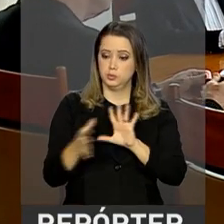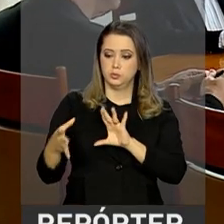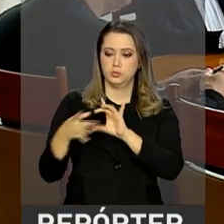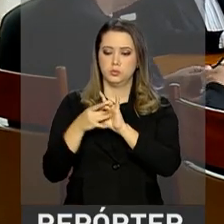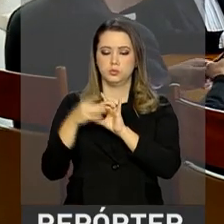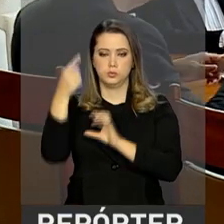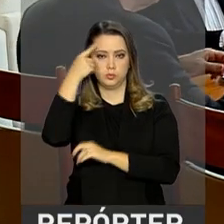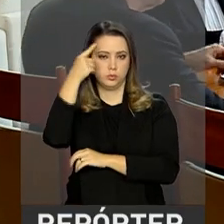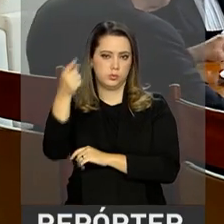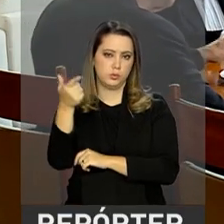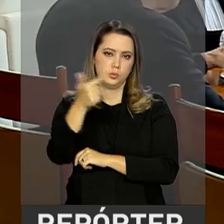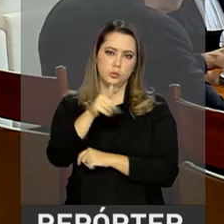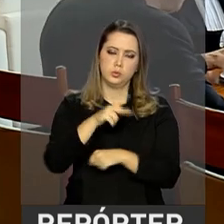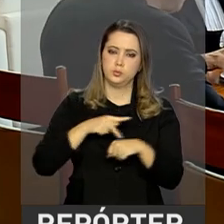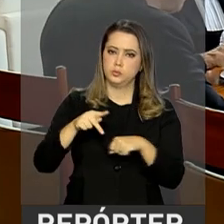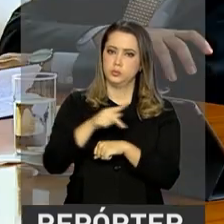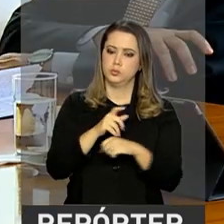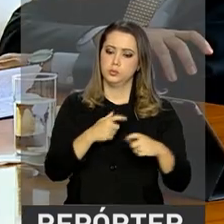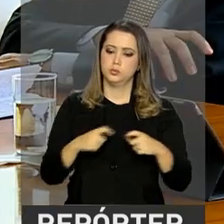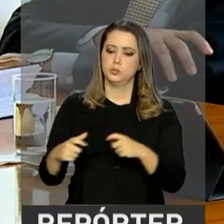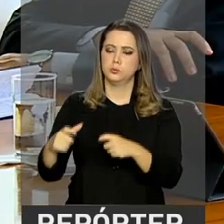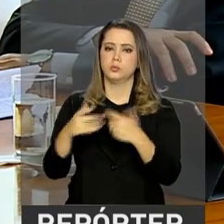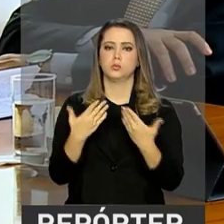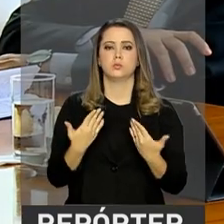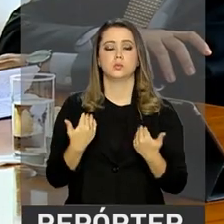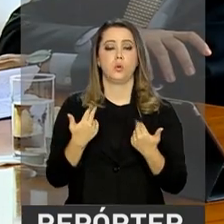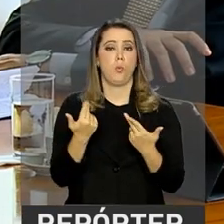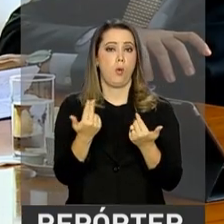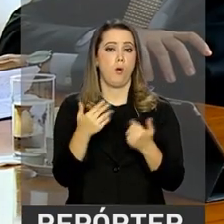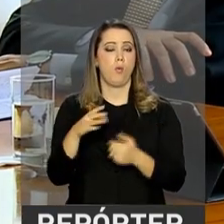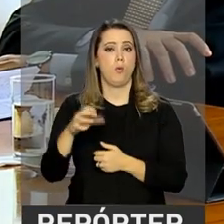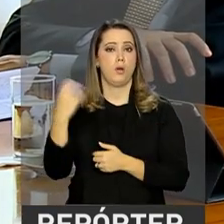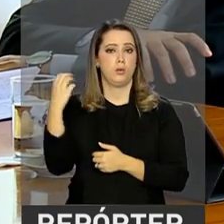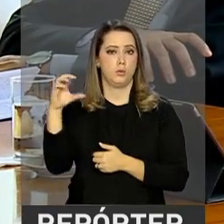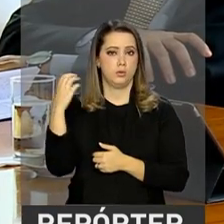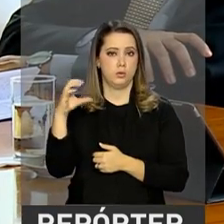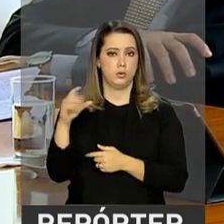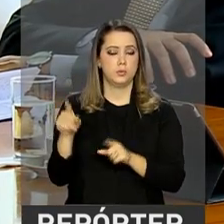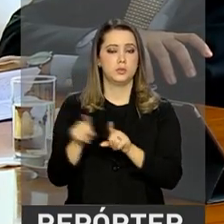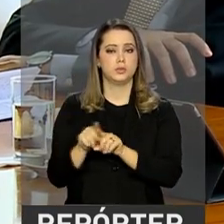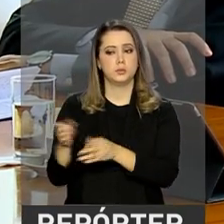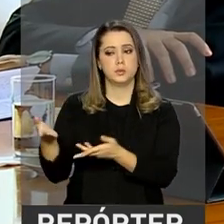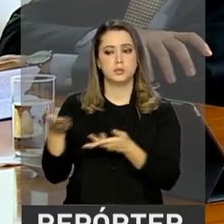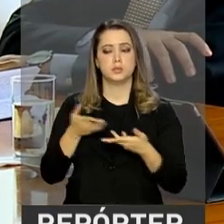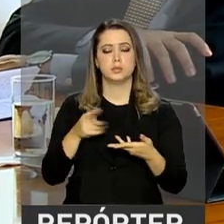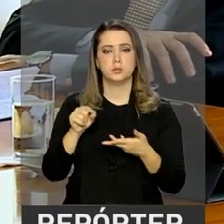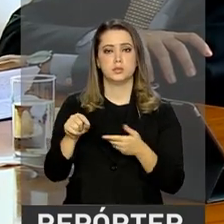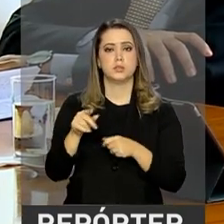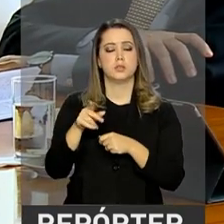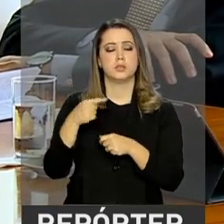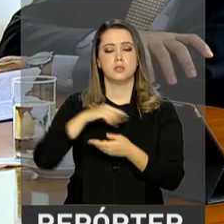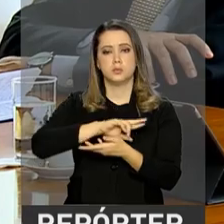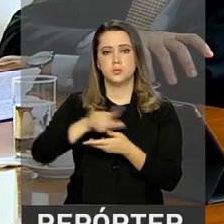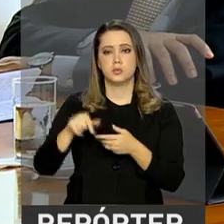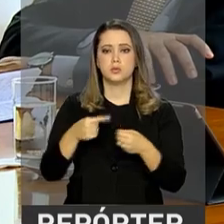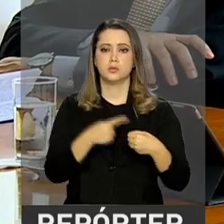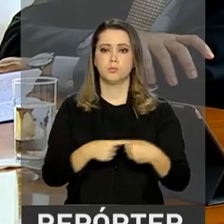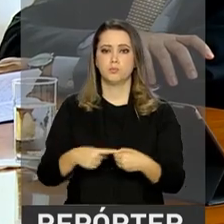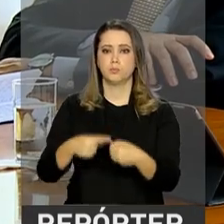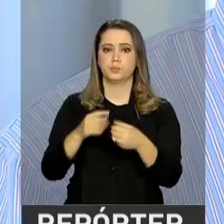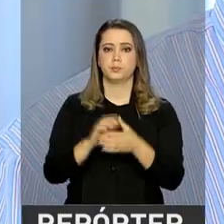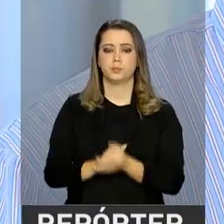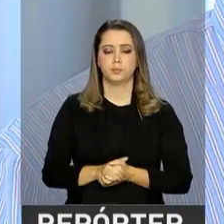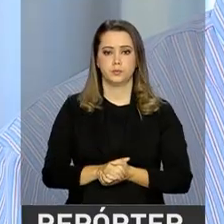de inteligência com outros países da região, como a Colômbia, que também está recebendo venezuelanos em diferentes cidades do